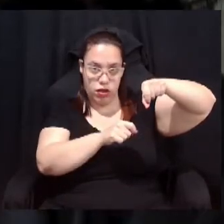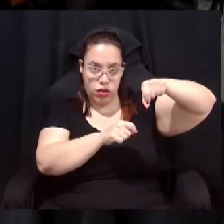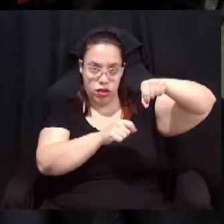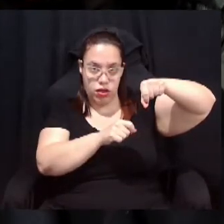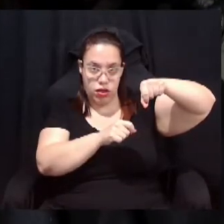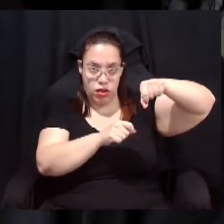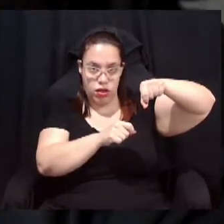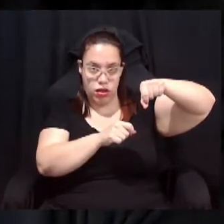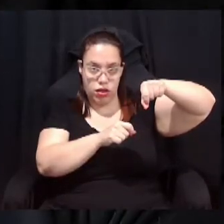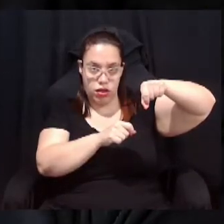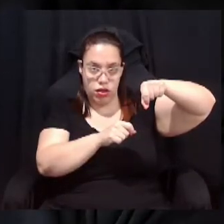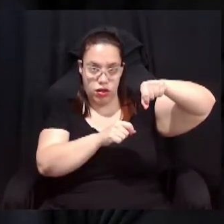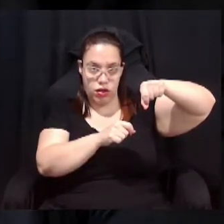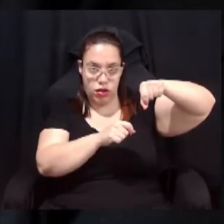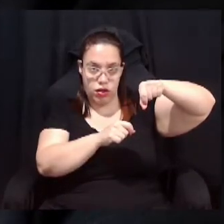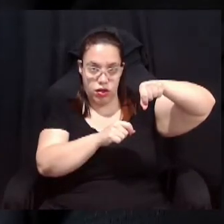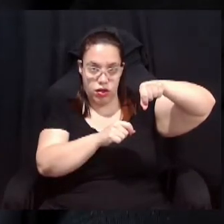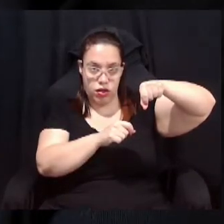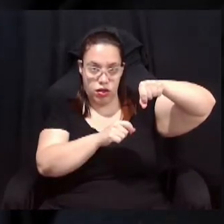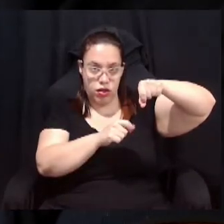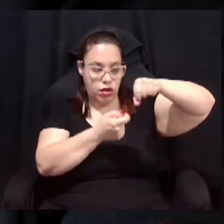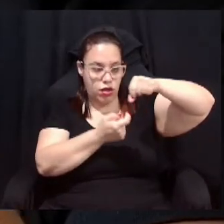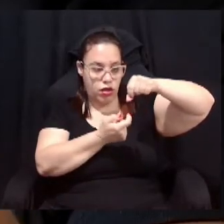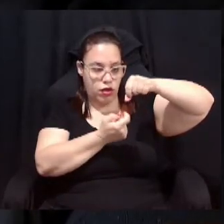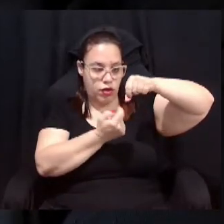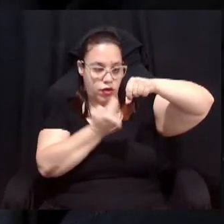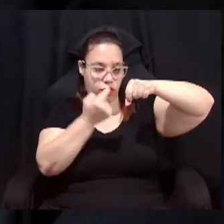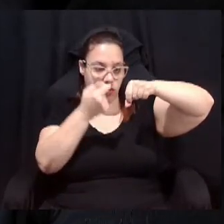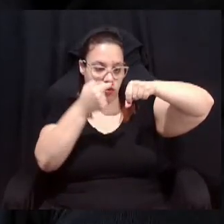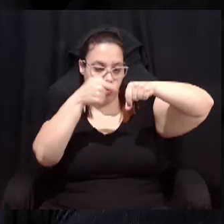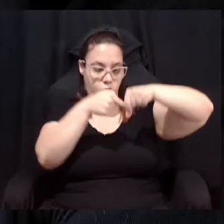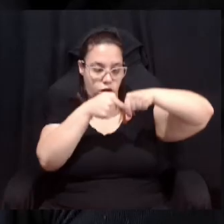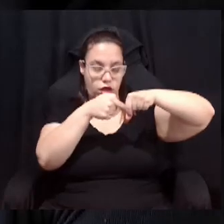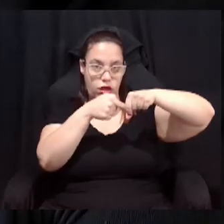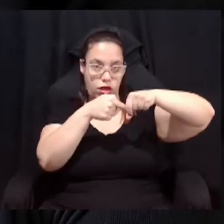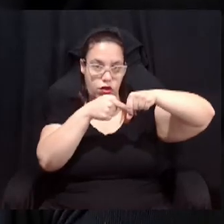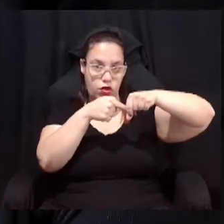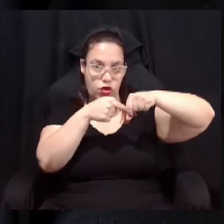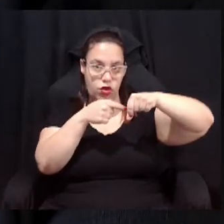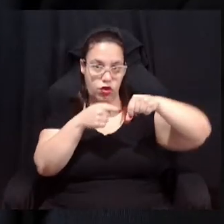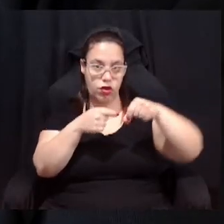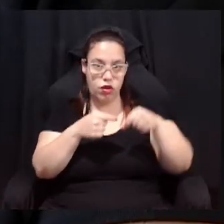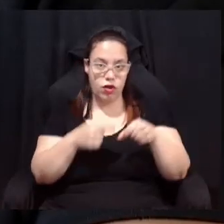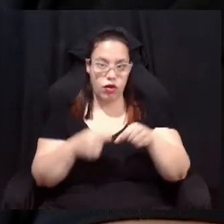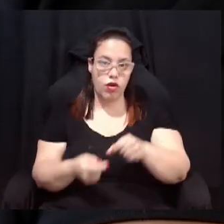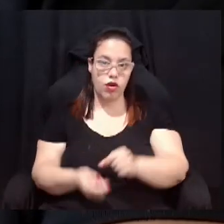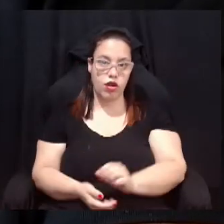vou passar as perninhas desse barbante por dentro dessa voltinha que a gente formou.